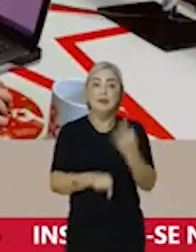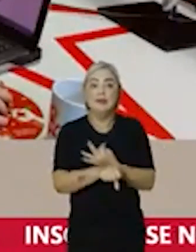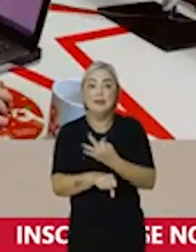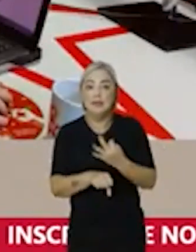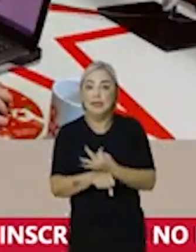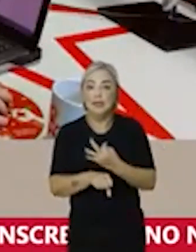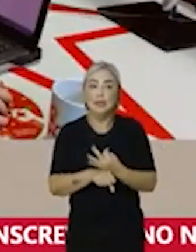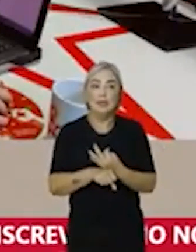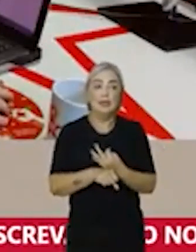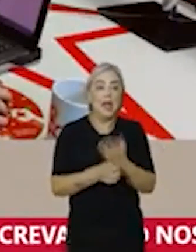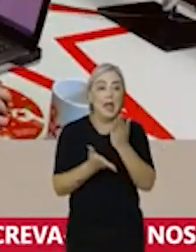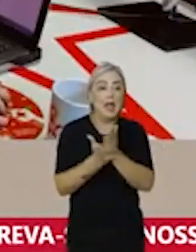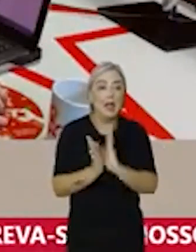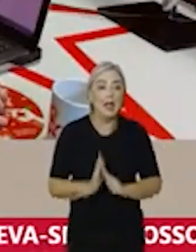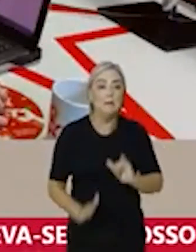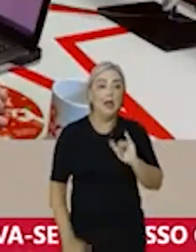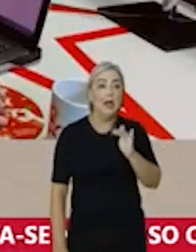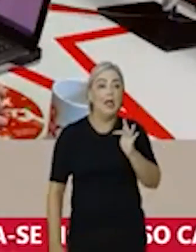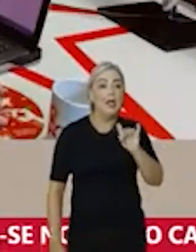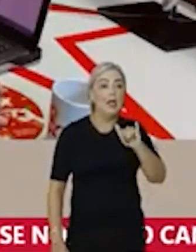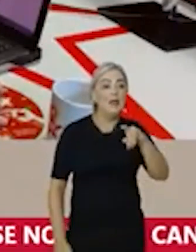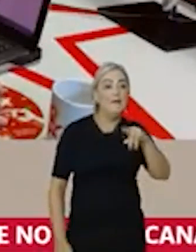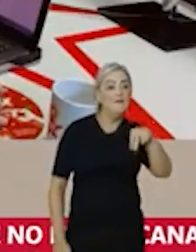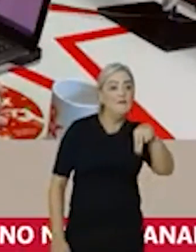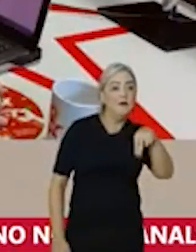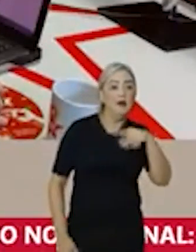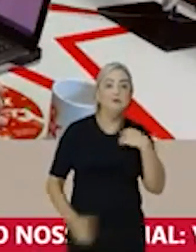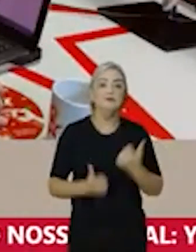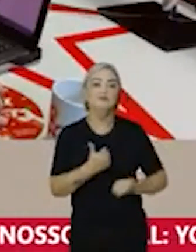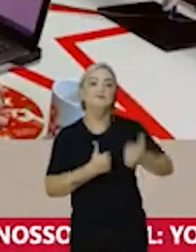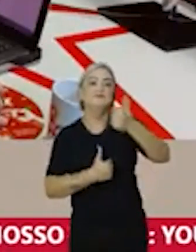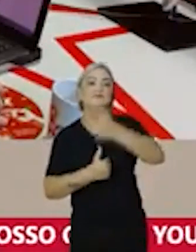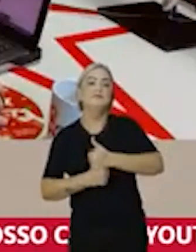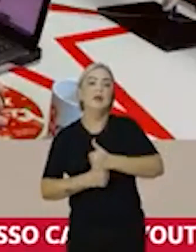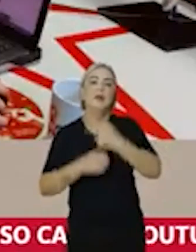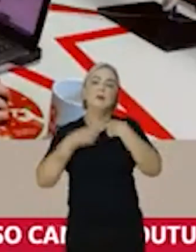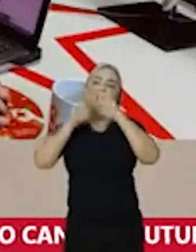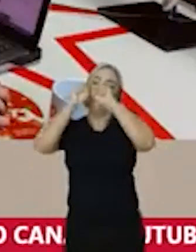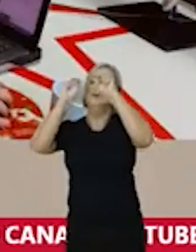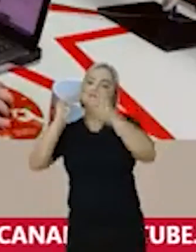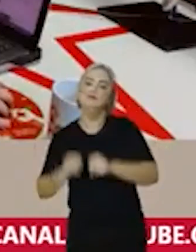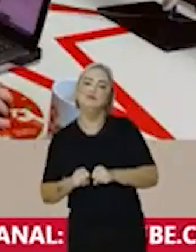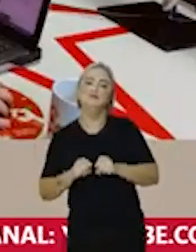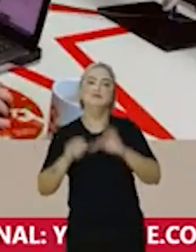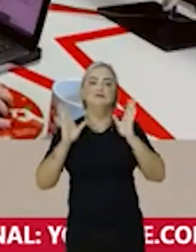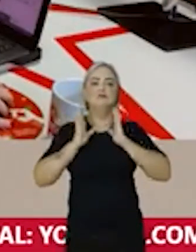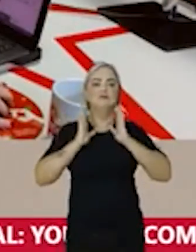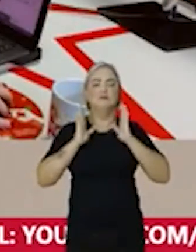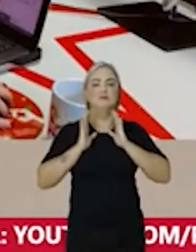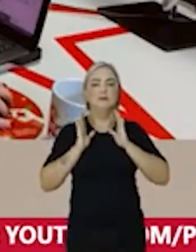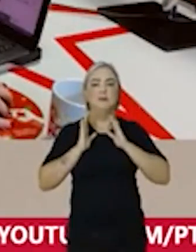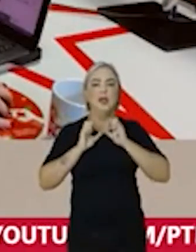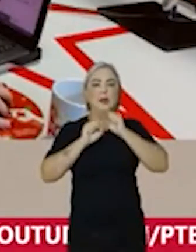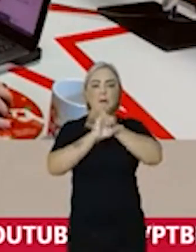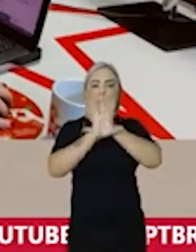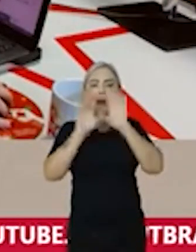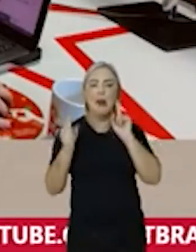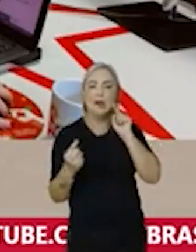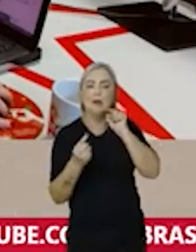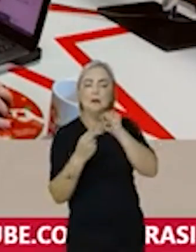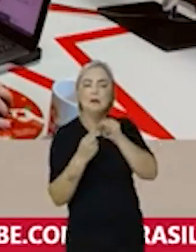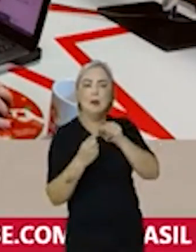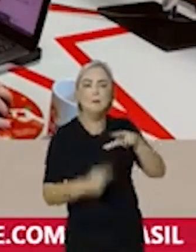Tentaram destruir o IPHAN, substituí-lo por uma superintendência do patrimônio, com a clara intenção